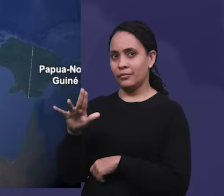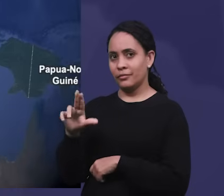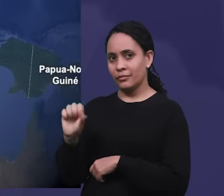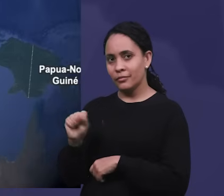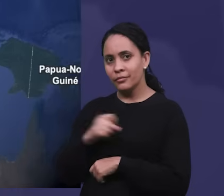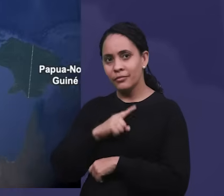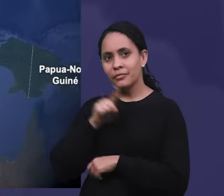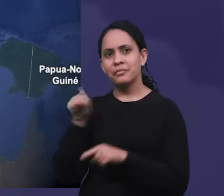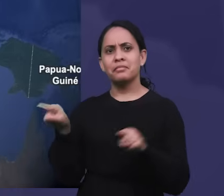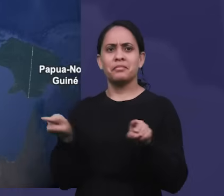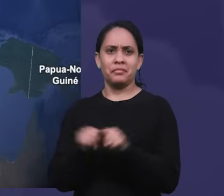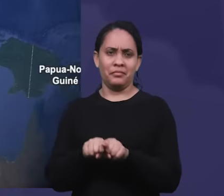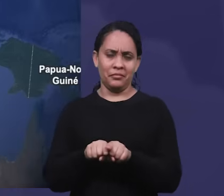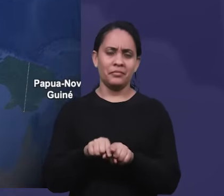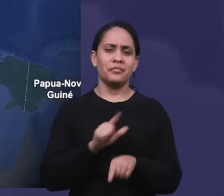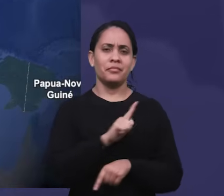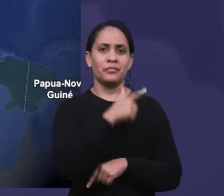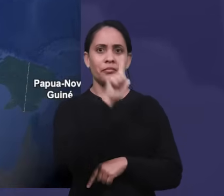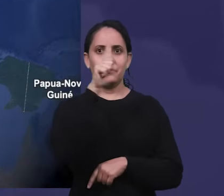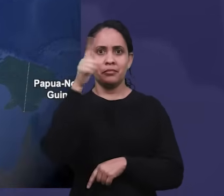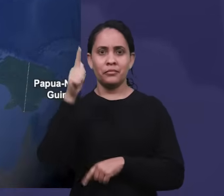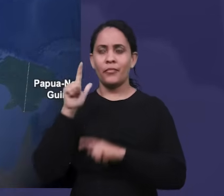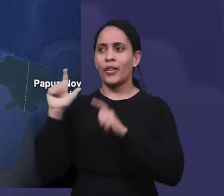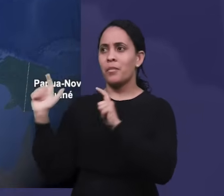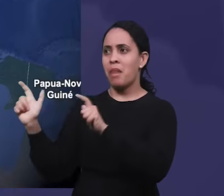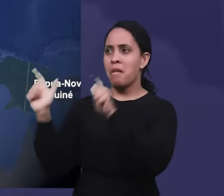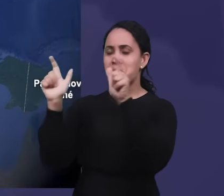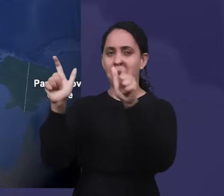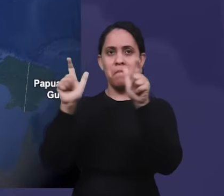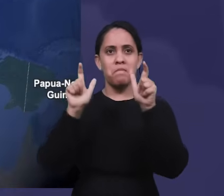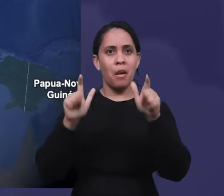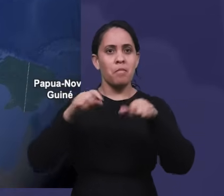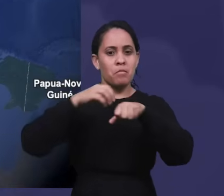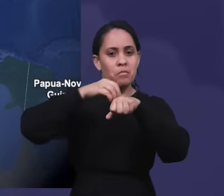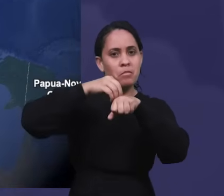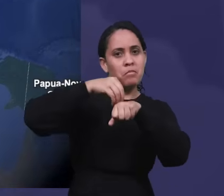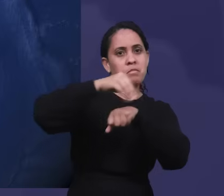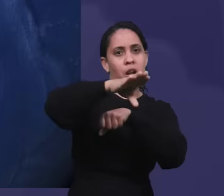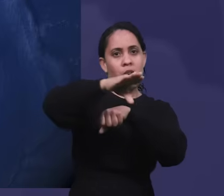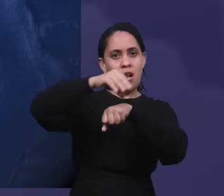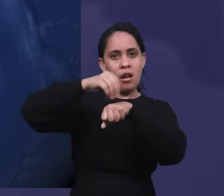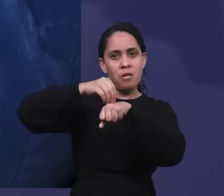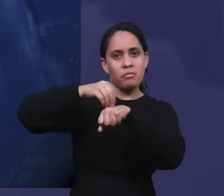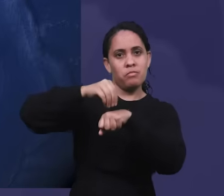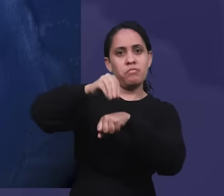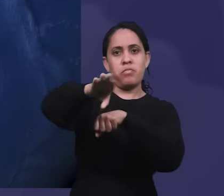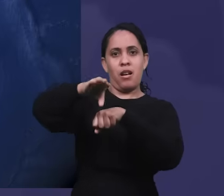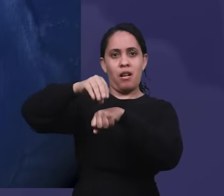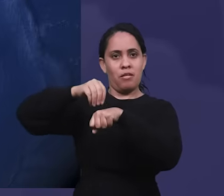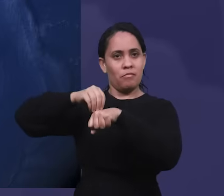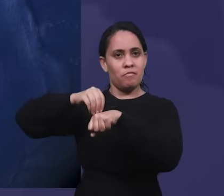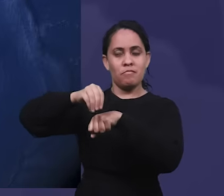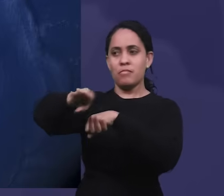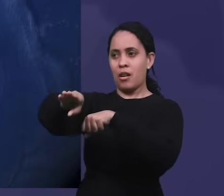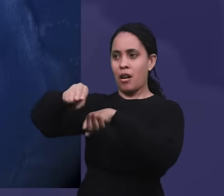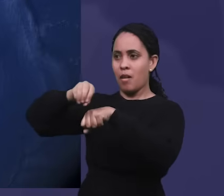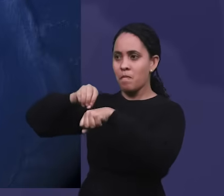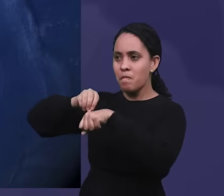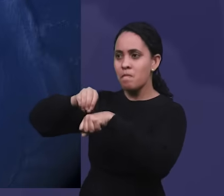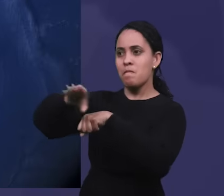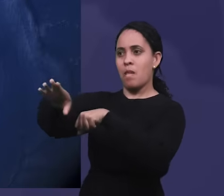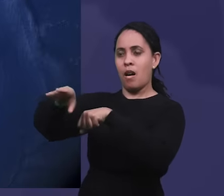da Malásia, e também do Camboja, e também da Mongólia. E